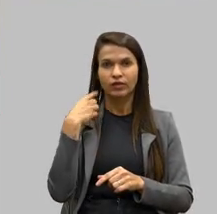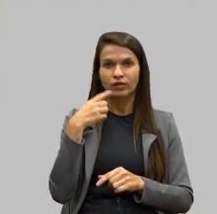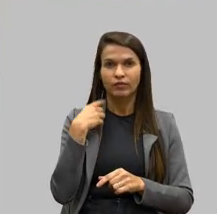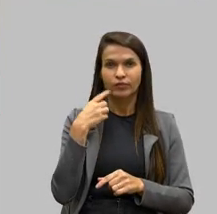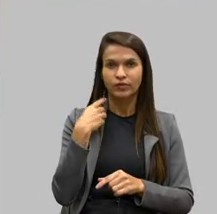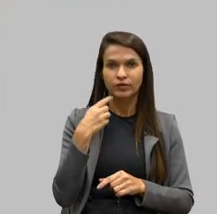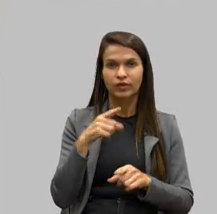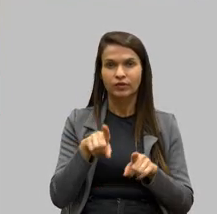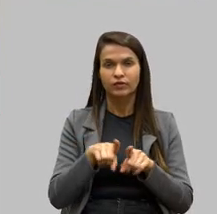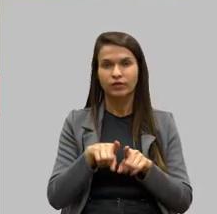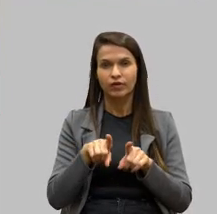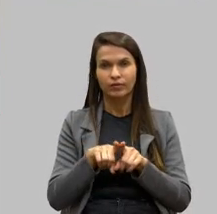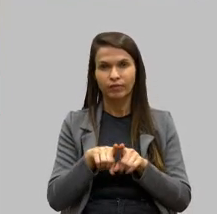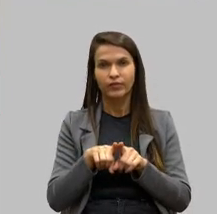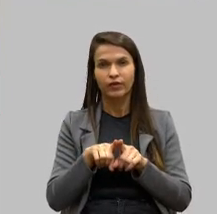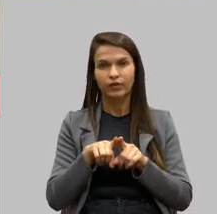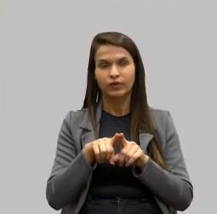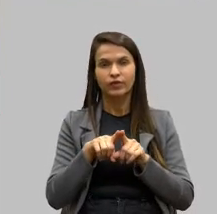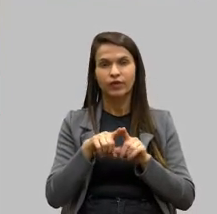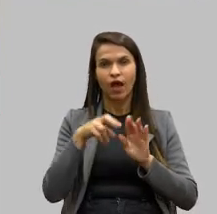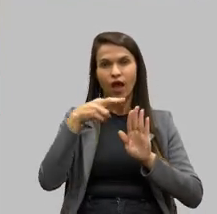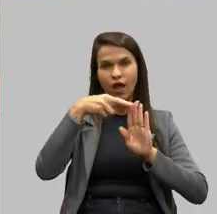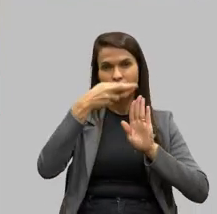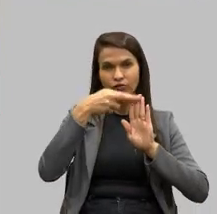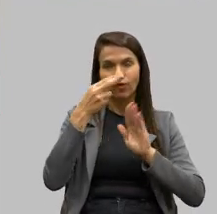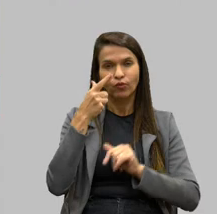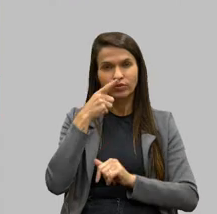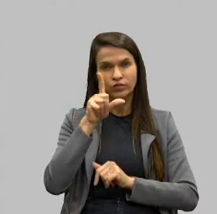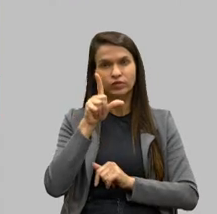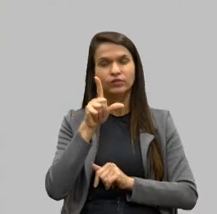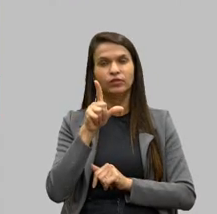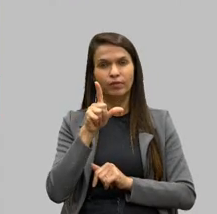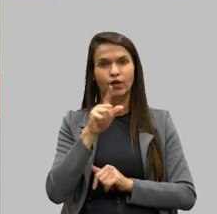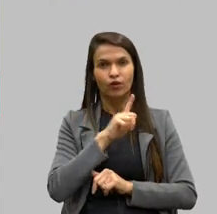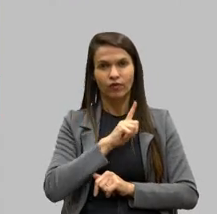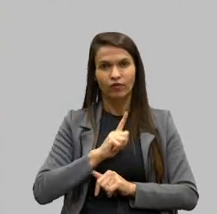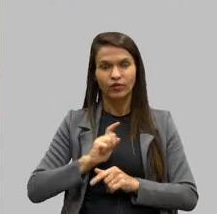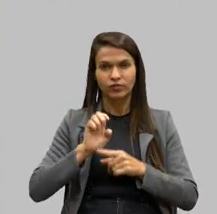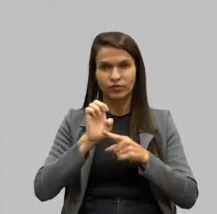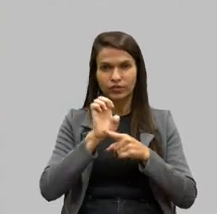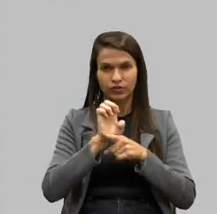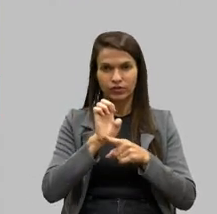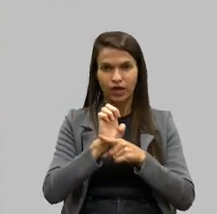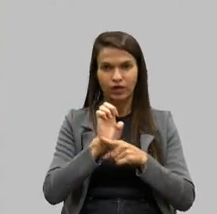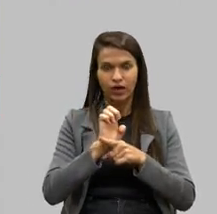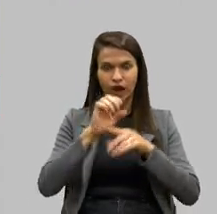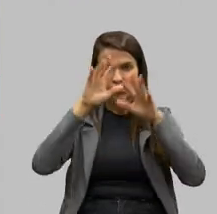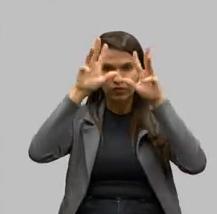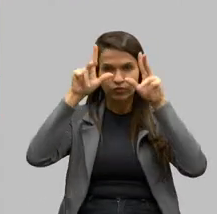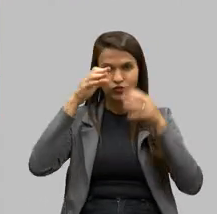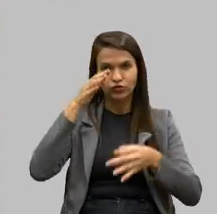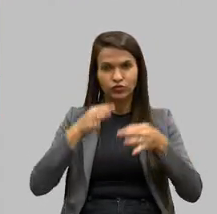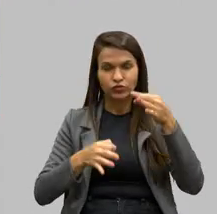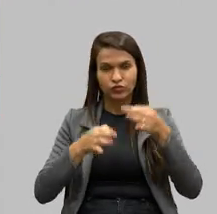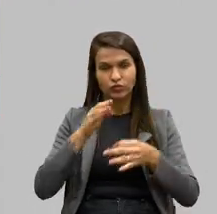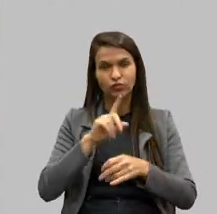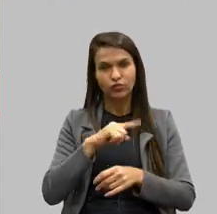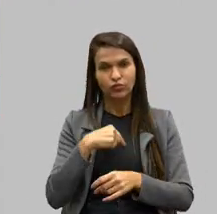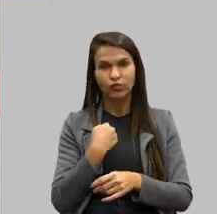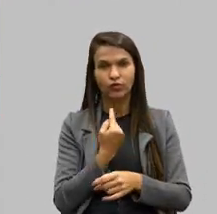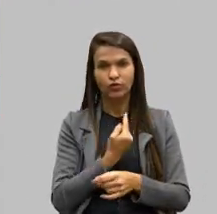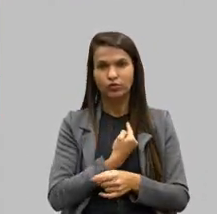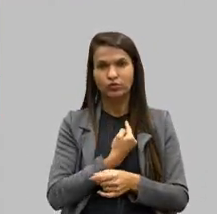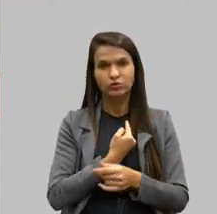a medida cautelar foi conquistada, conseguida pelo governo do Estado, lá no Tribunal de Justiça, estamos sem